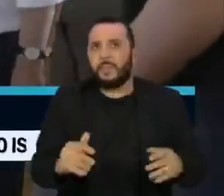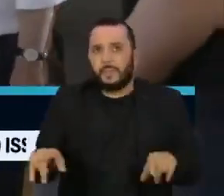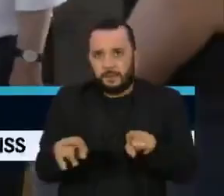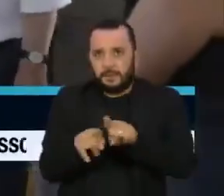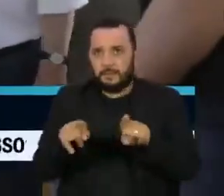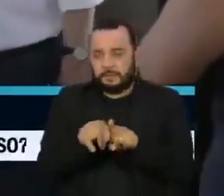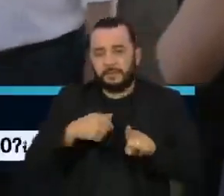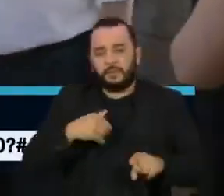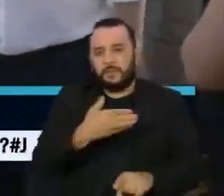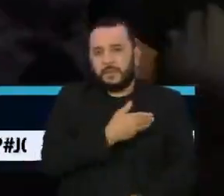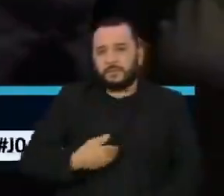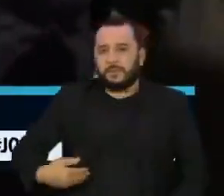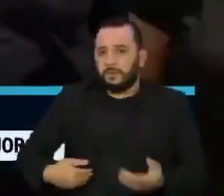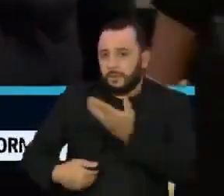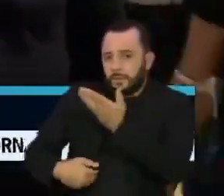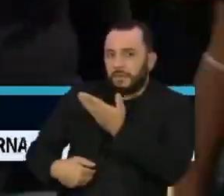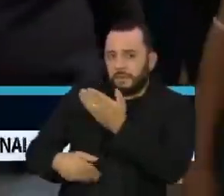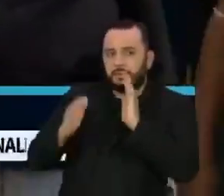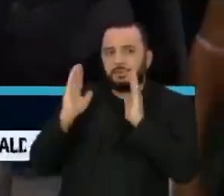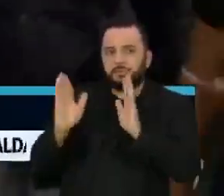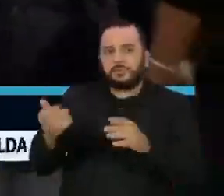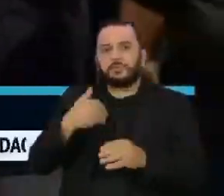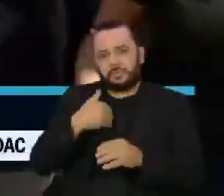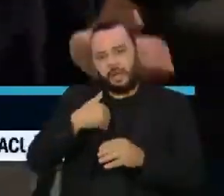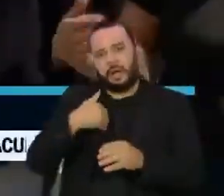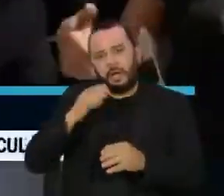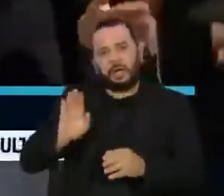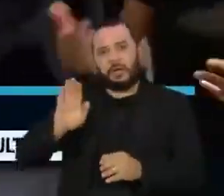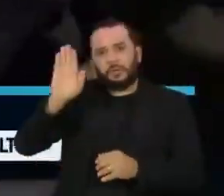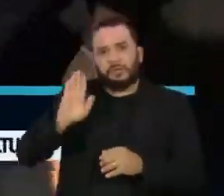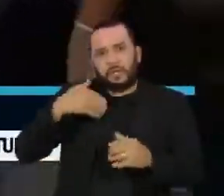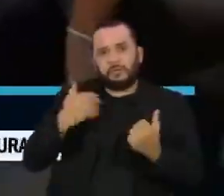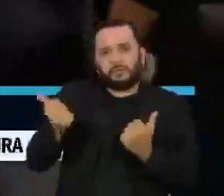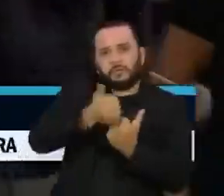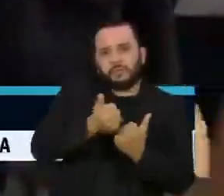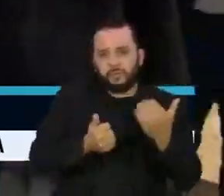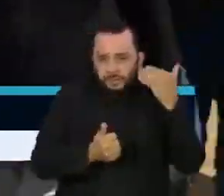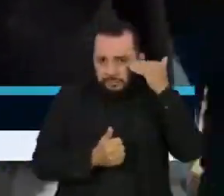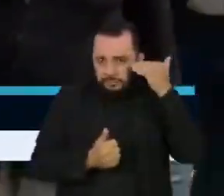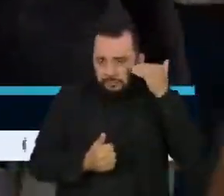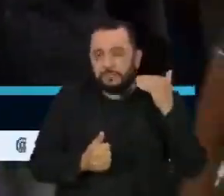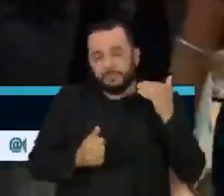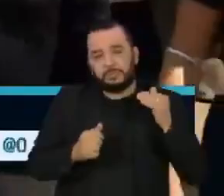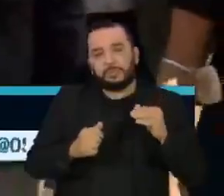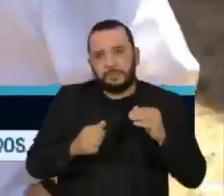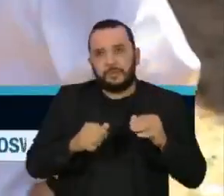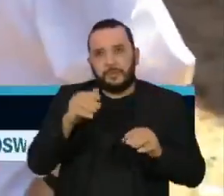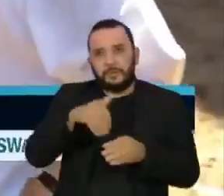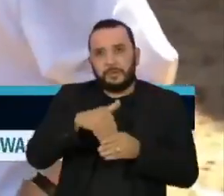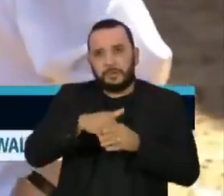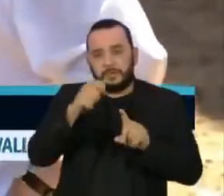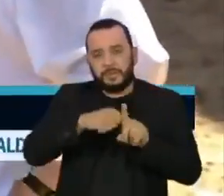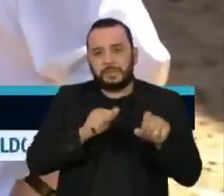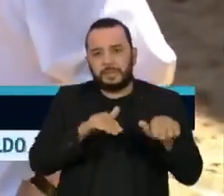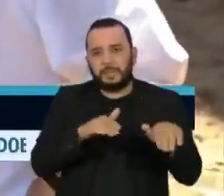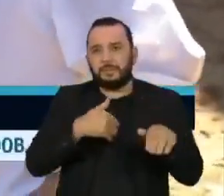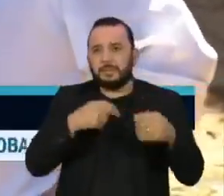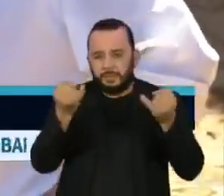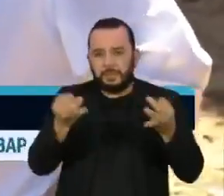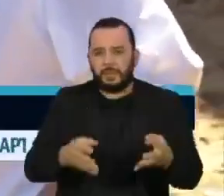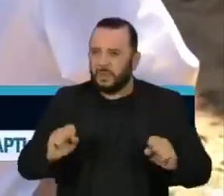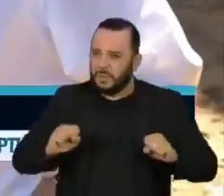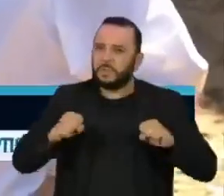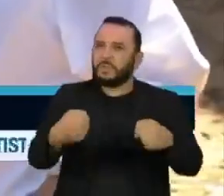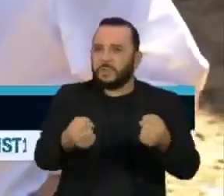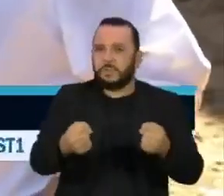renânia do norte-vestfália a menina acha aliado e candidato à sucessão da chanceler nas eleições de Setembro falou e fazer de